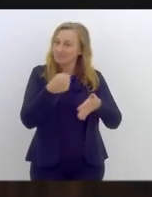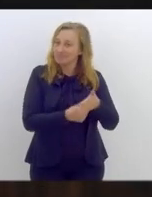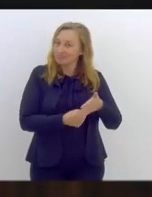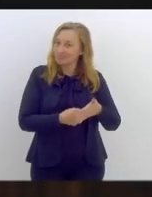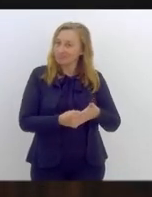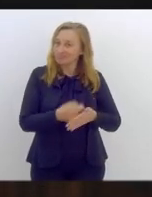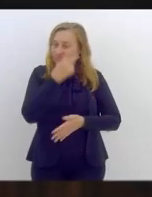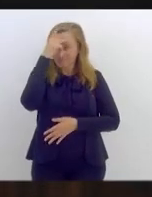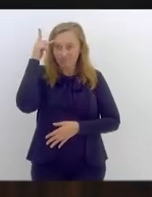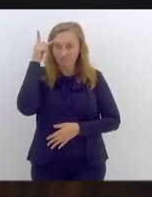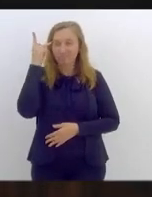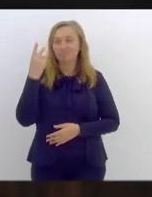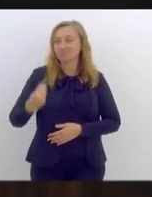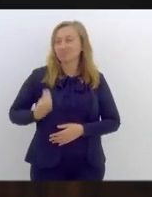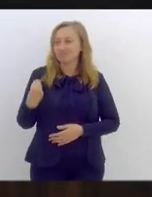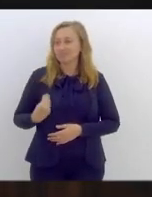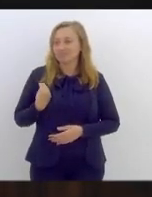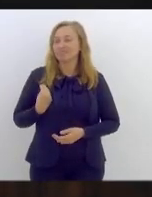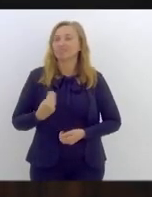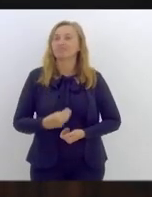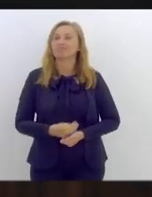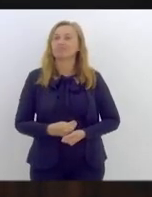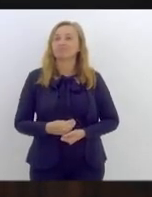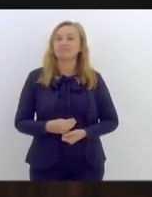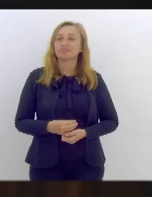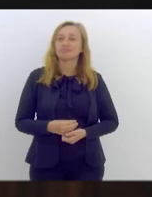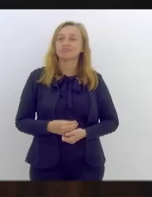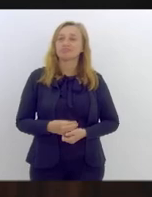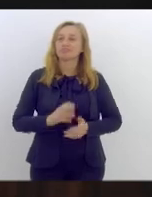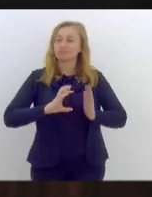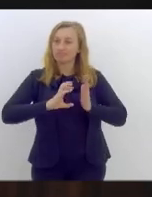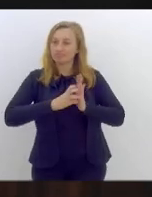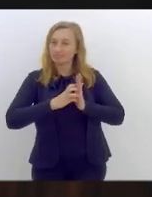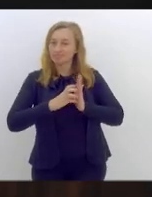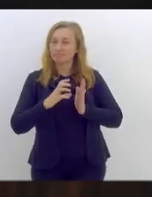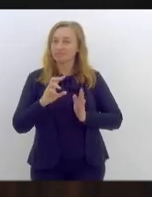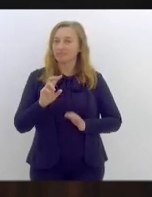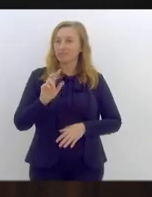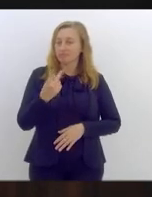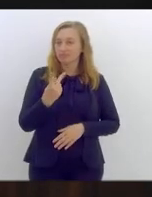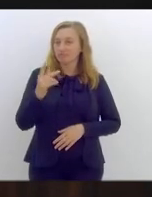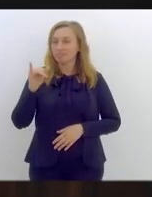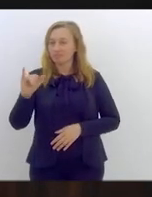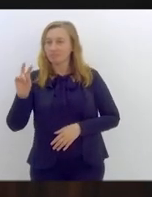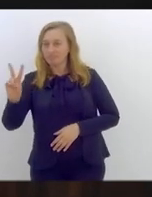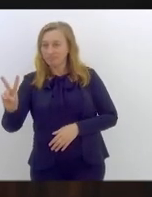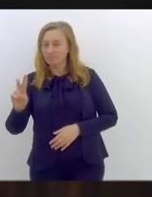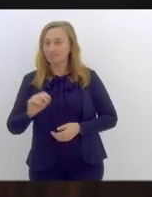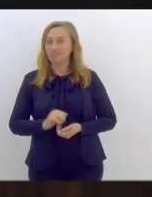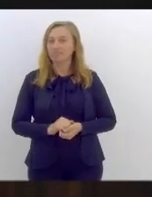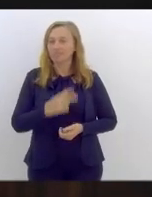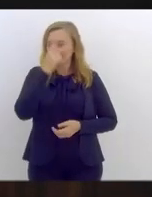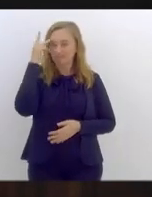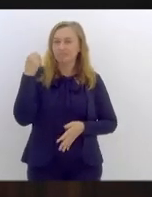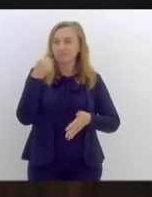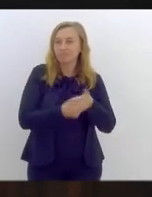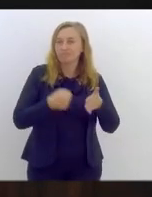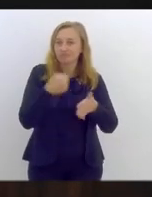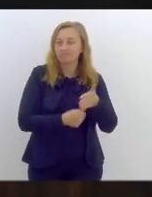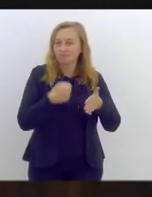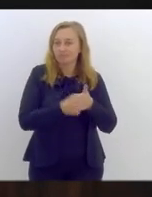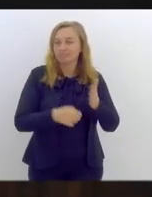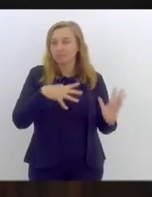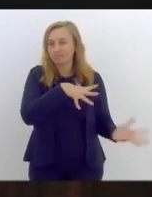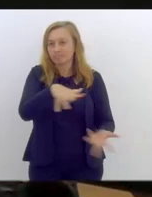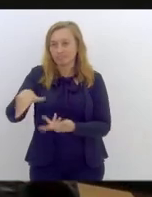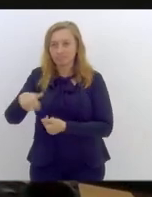das pessoas que vivem com HIV/AIDS, das pessoas que lutam por um mundo